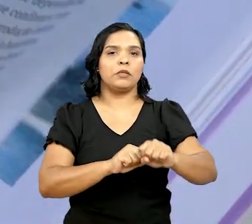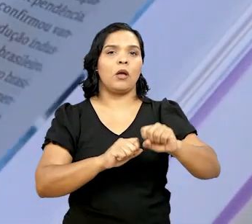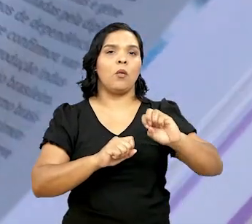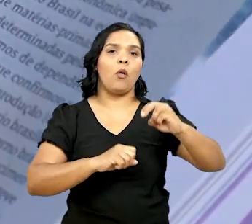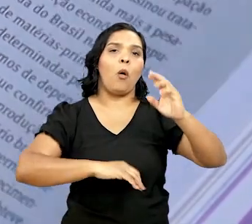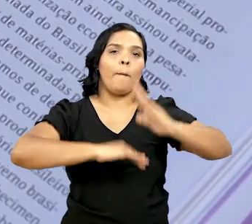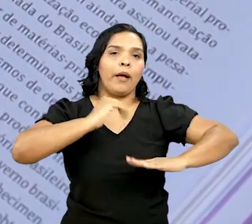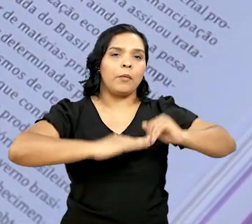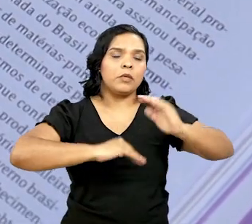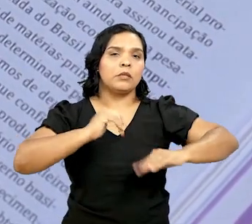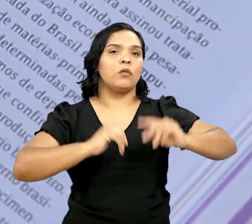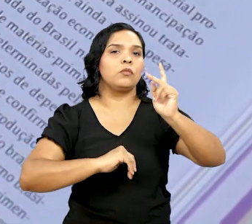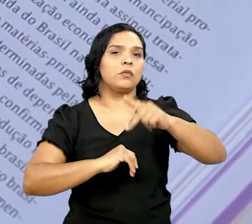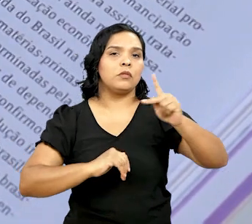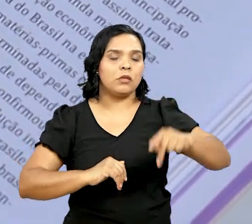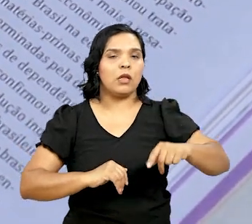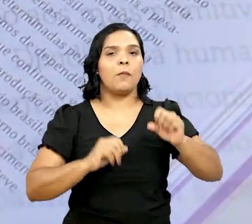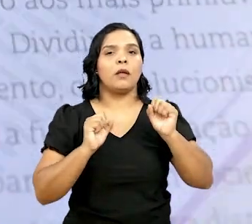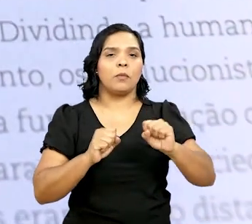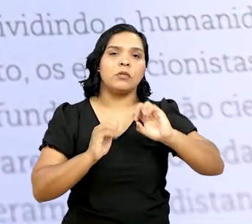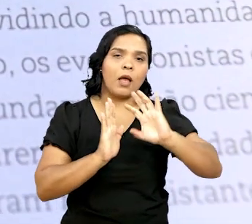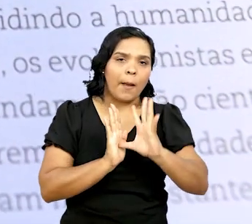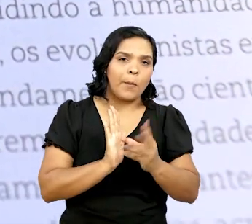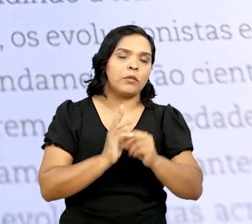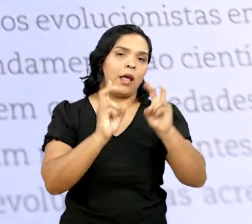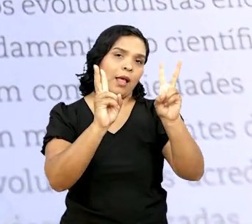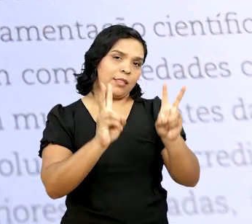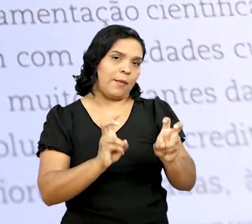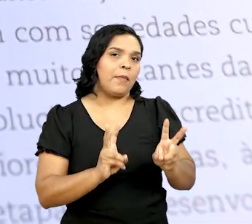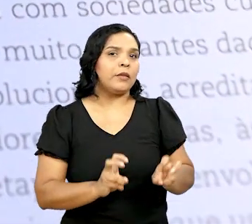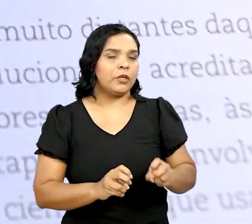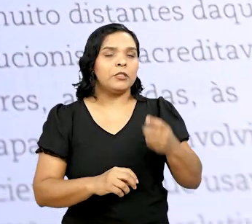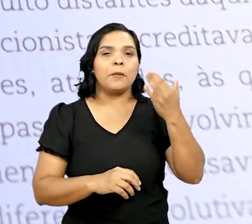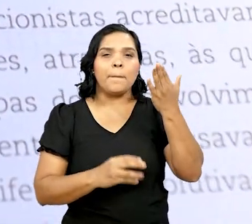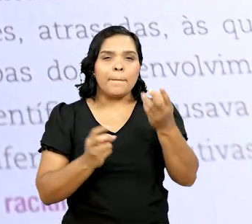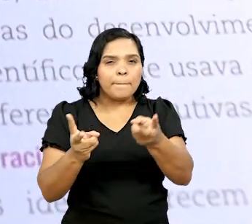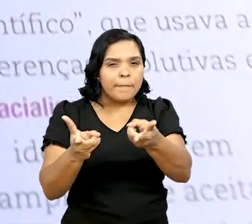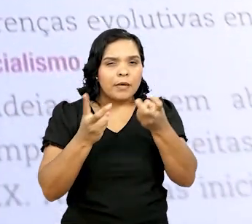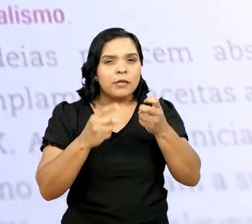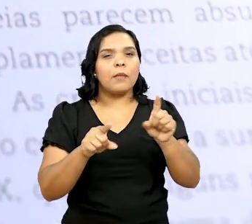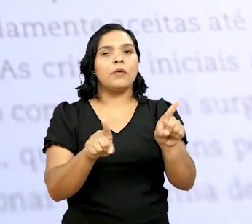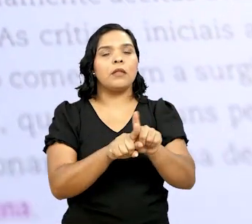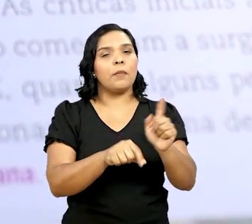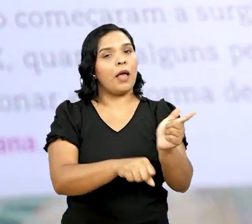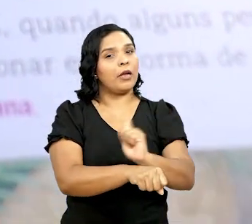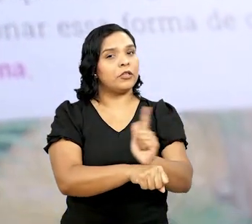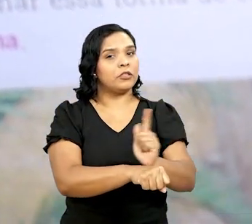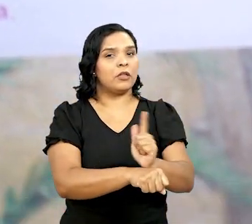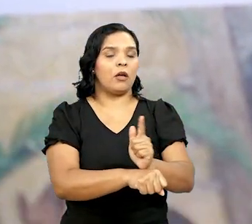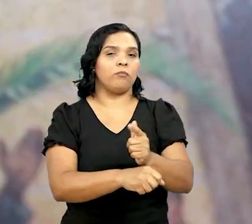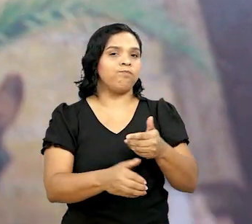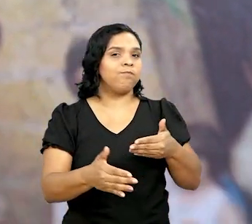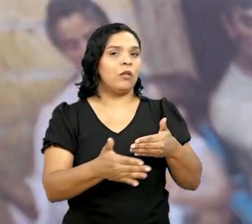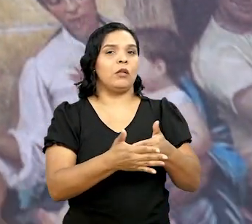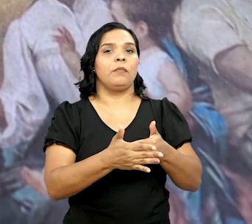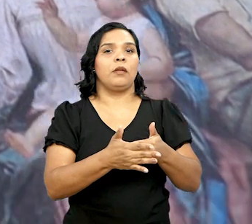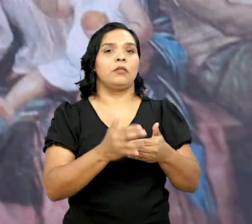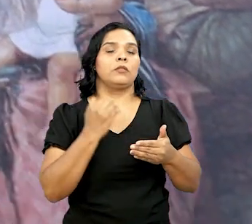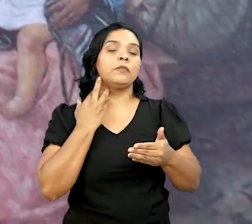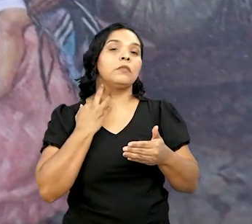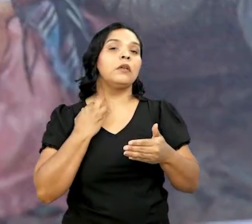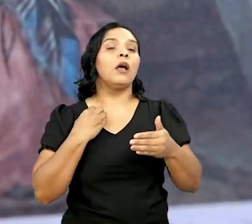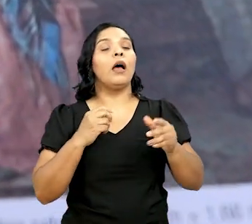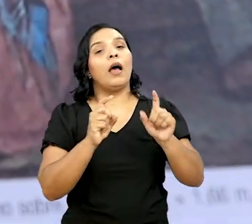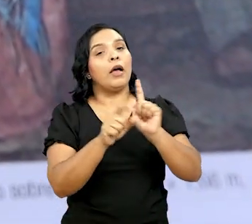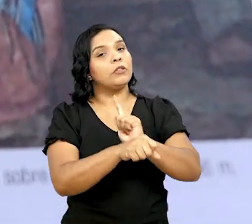uma formação, uma capacitação desses professores para que eles possam abordar sobre a temática. A gente percebe também que a gestão, ela não impede,